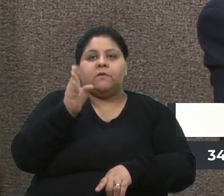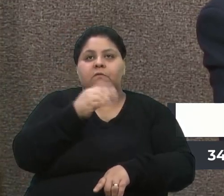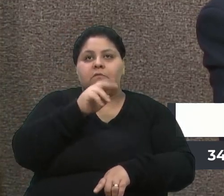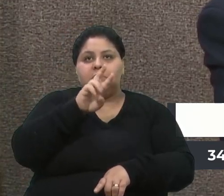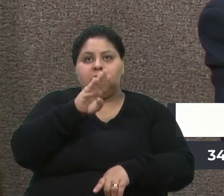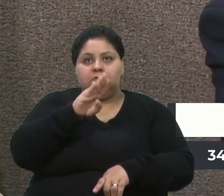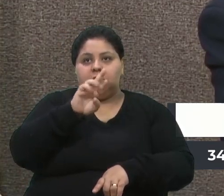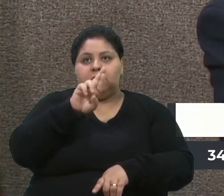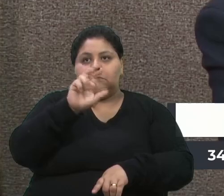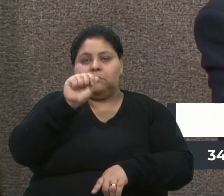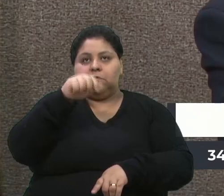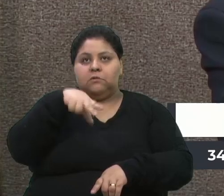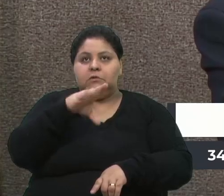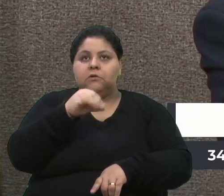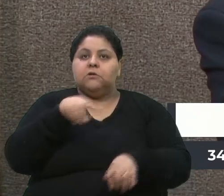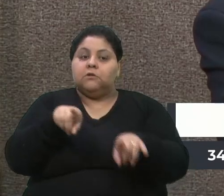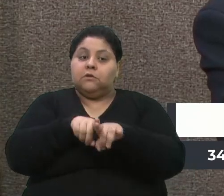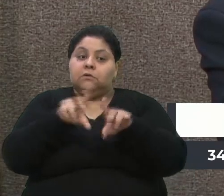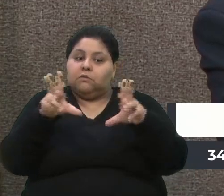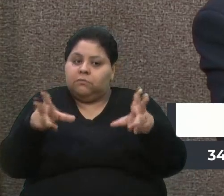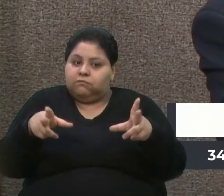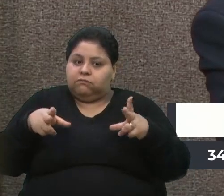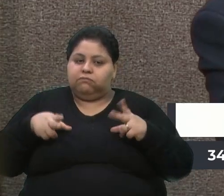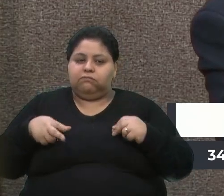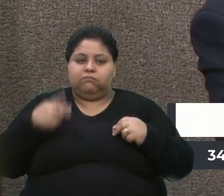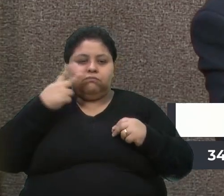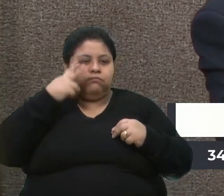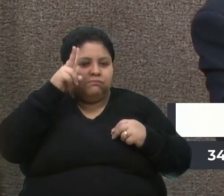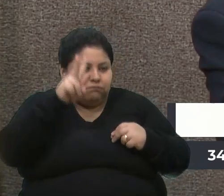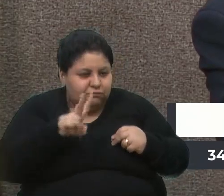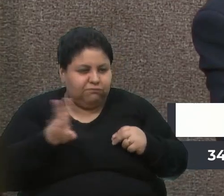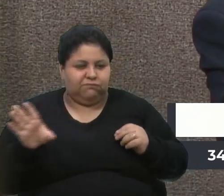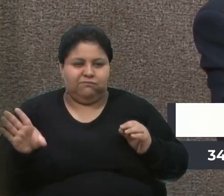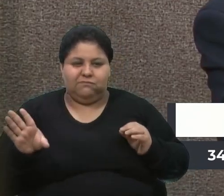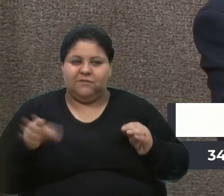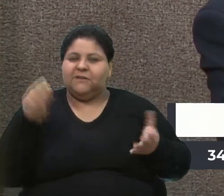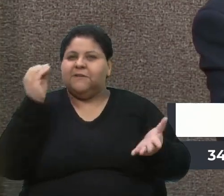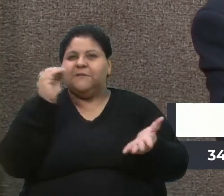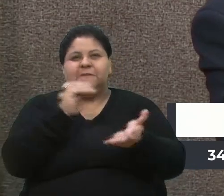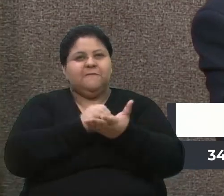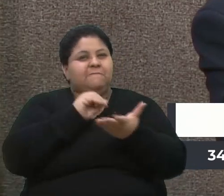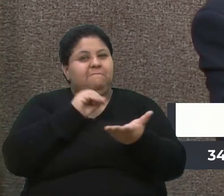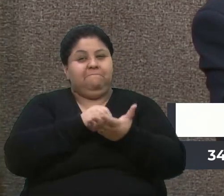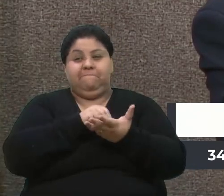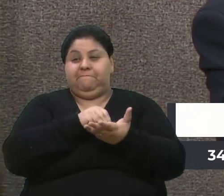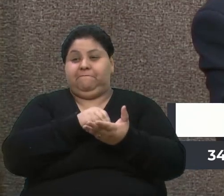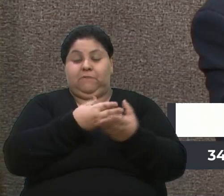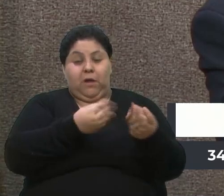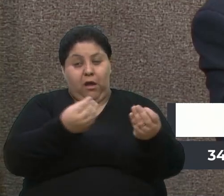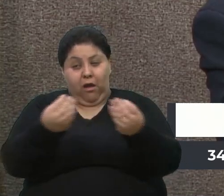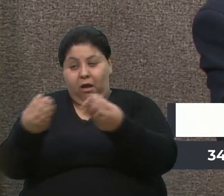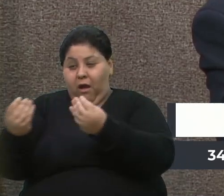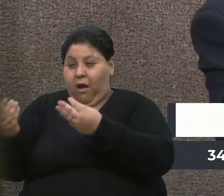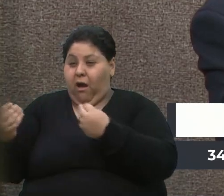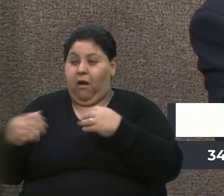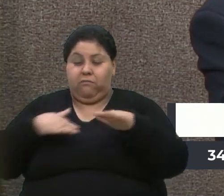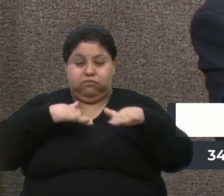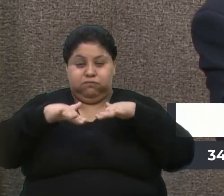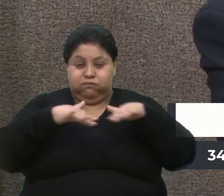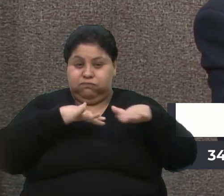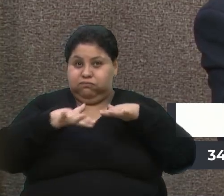olhar profundo, porque não dá mais, né? A UBS do Rio Branco é muito movimentada, não tem